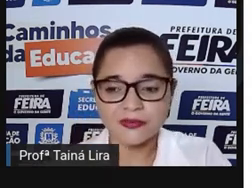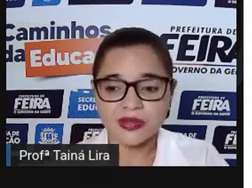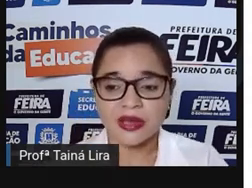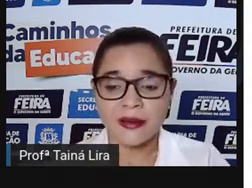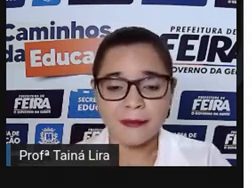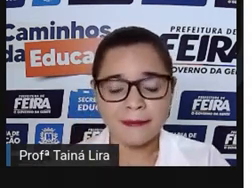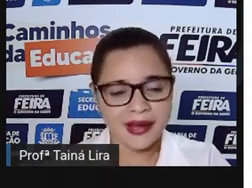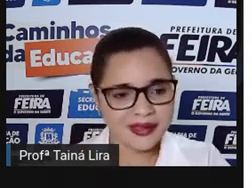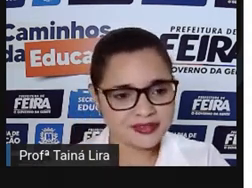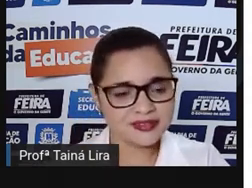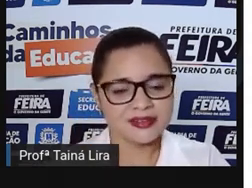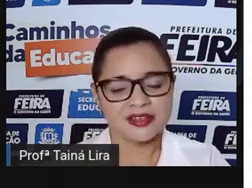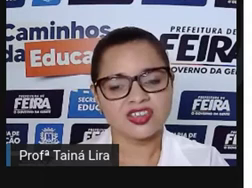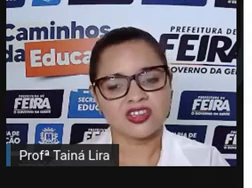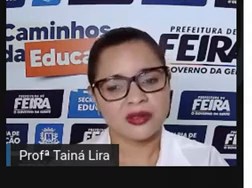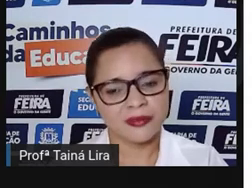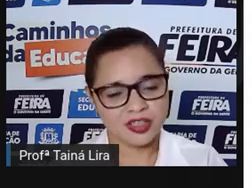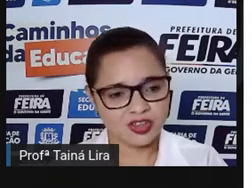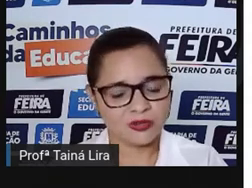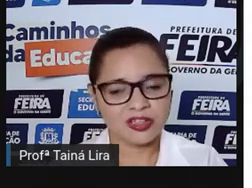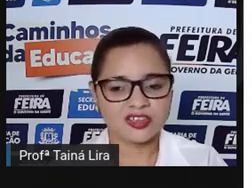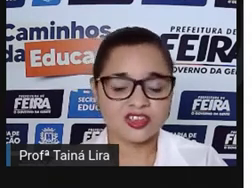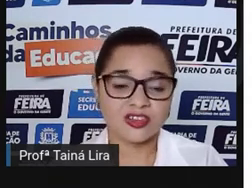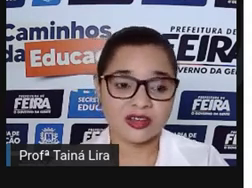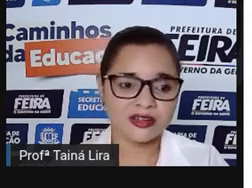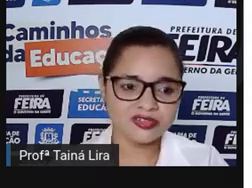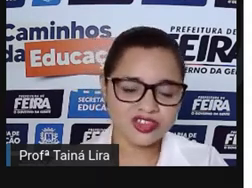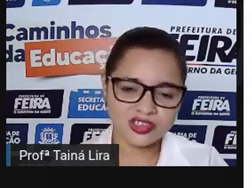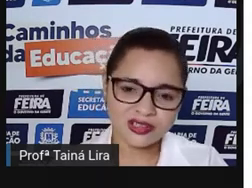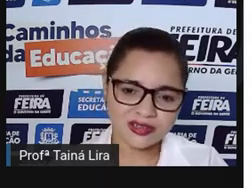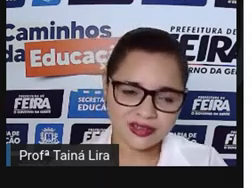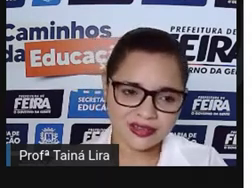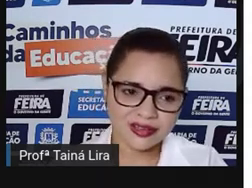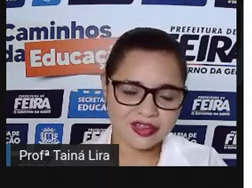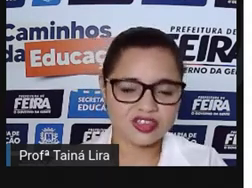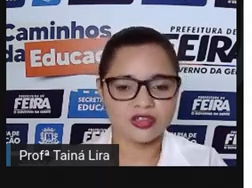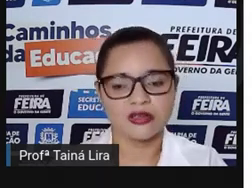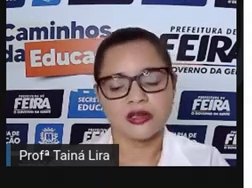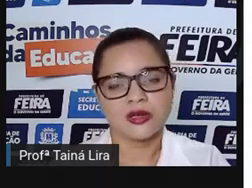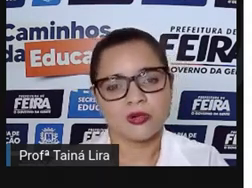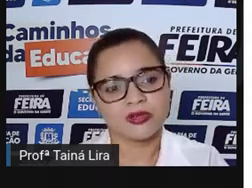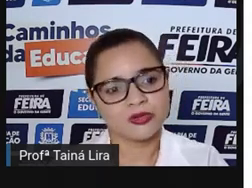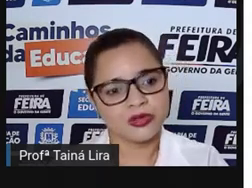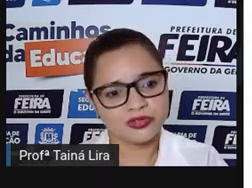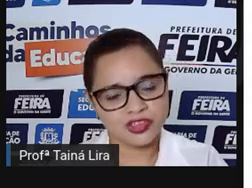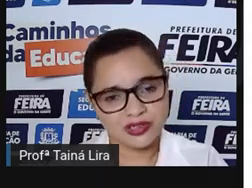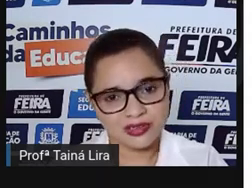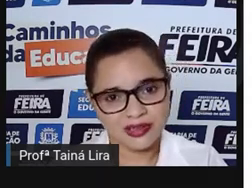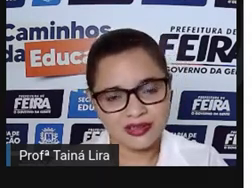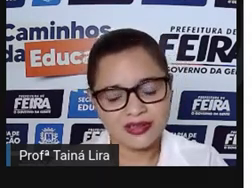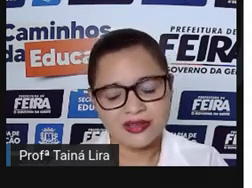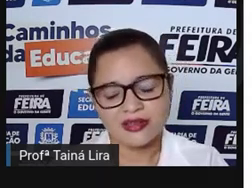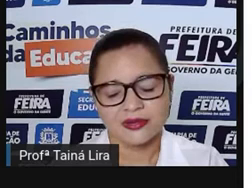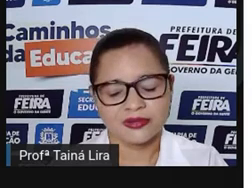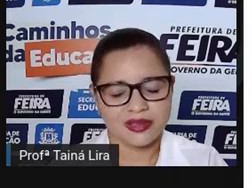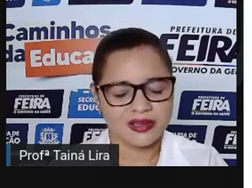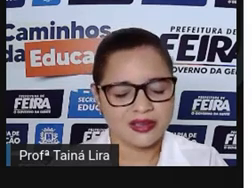certo? Mas, antigamente, quando a gente ainda não tinha internet, quando não tinha,